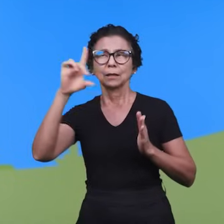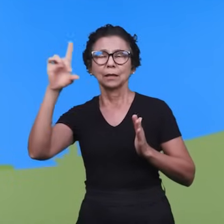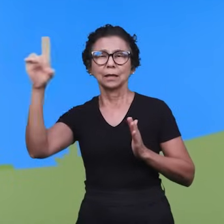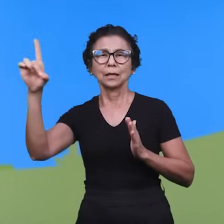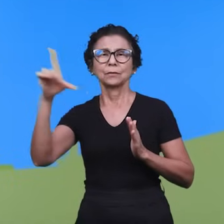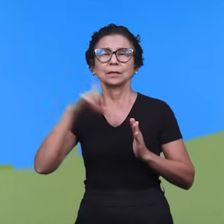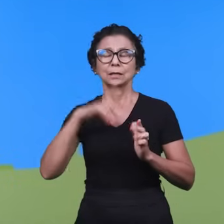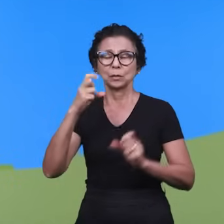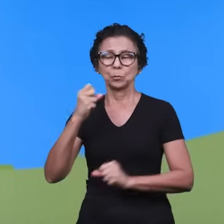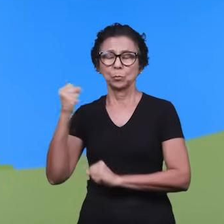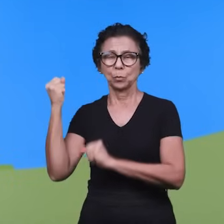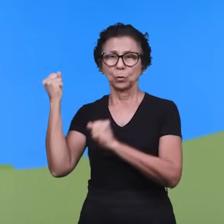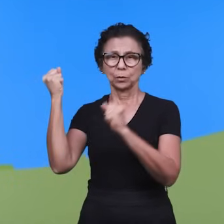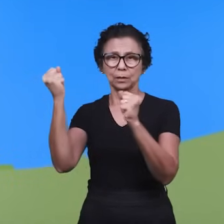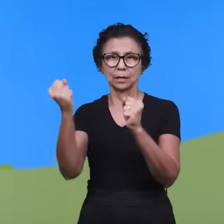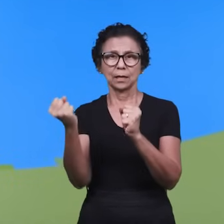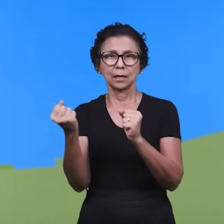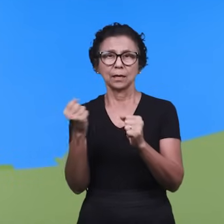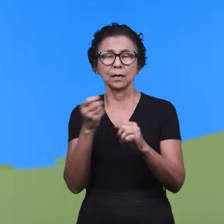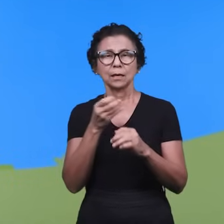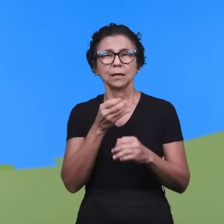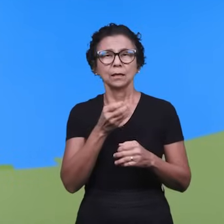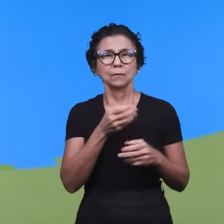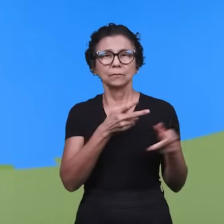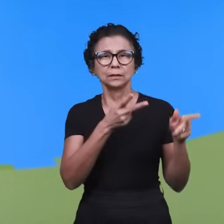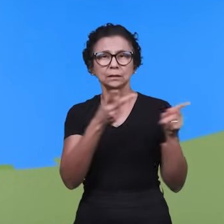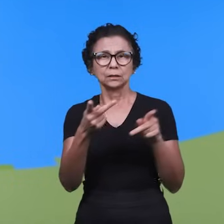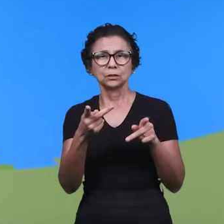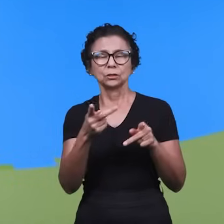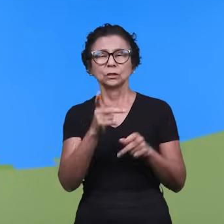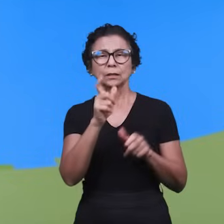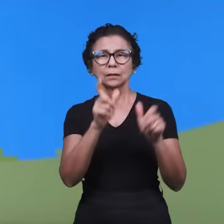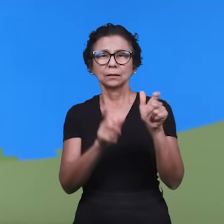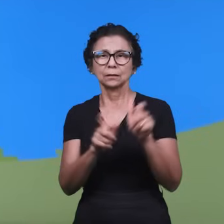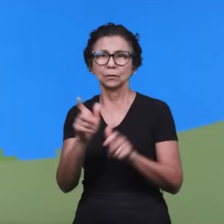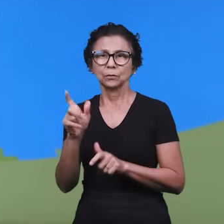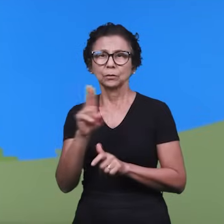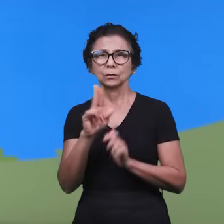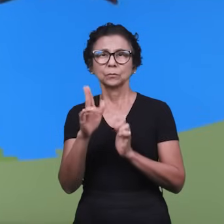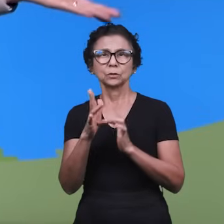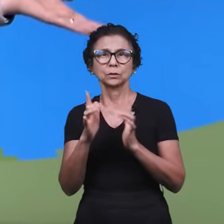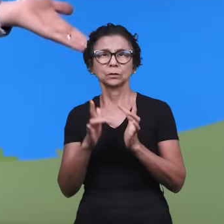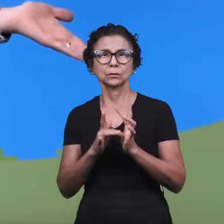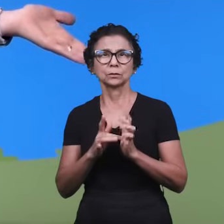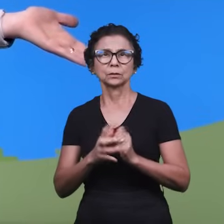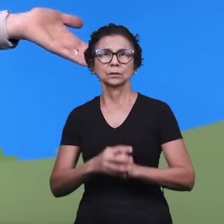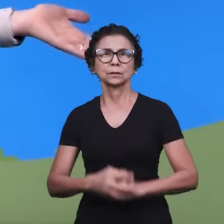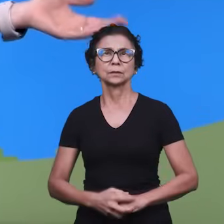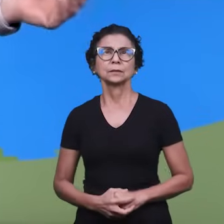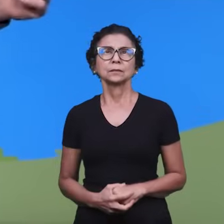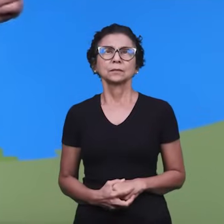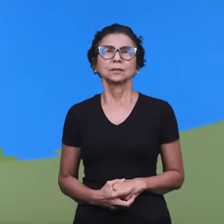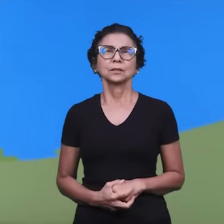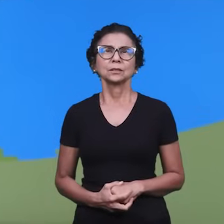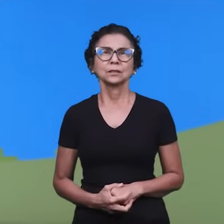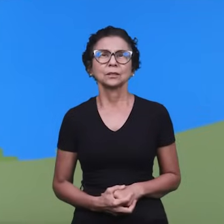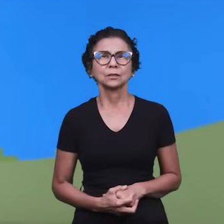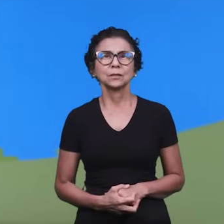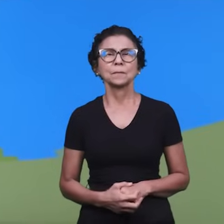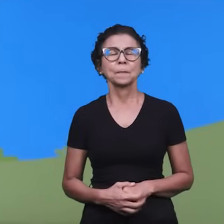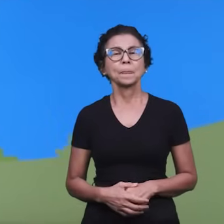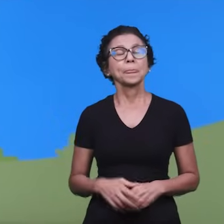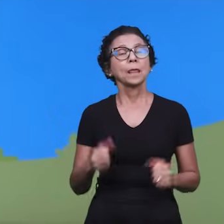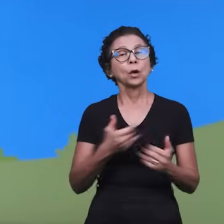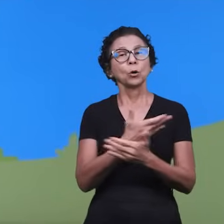poder, entre nos corações, em nome de Jesus. Amém. Eu cumprimento os adolescentes e a todos que estão